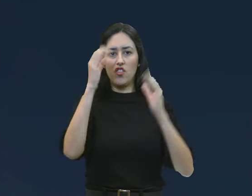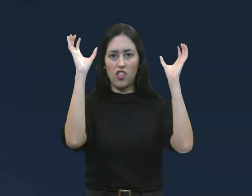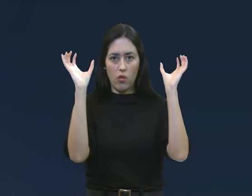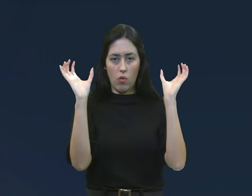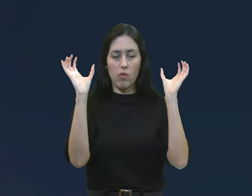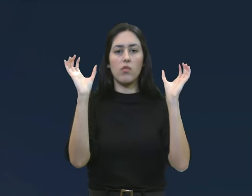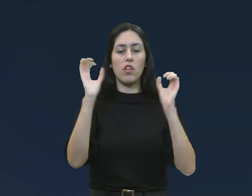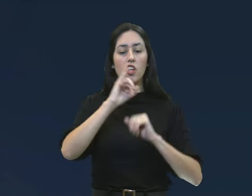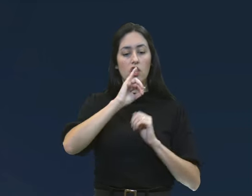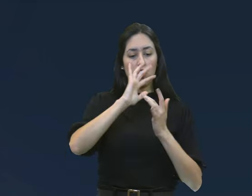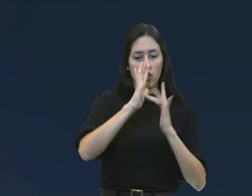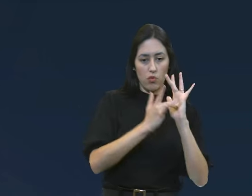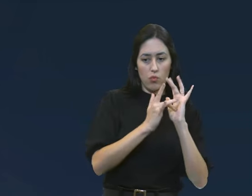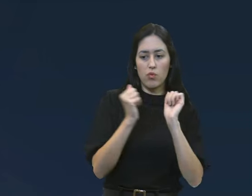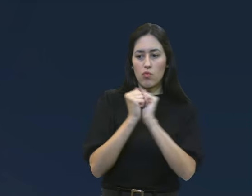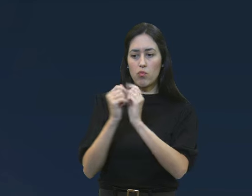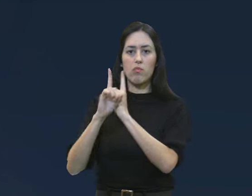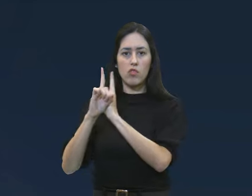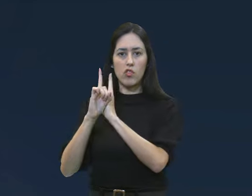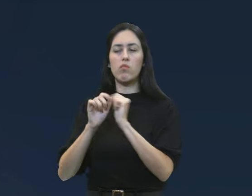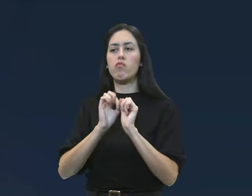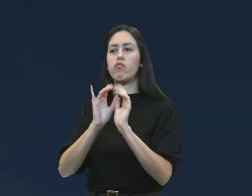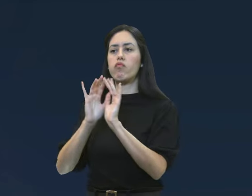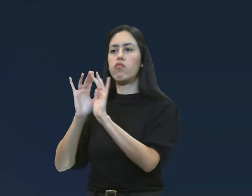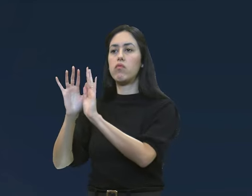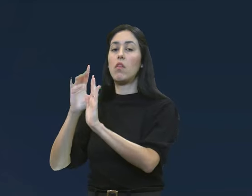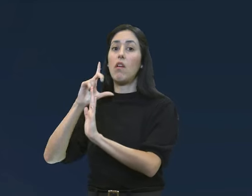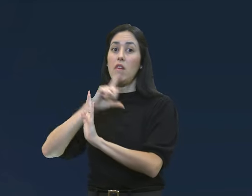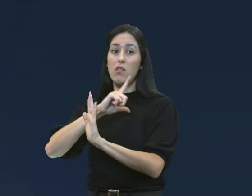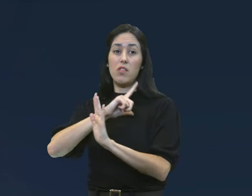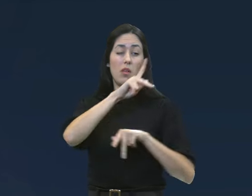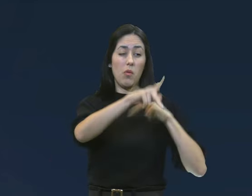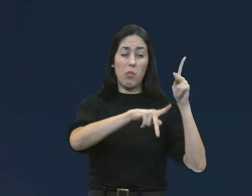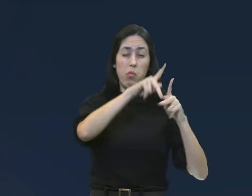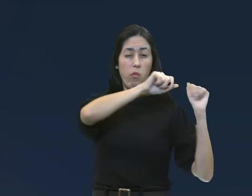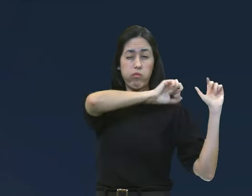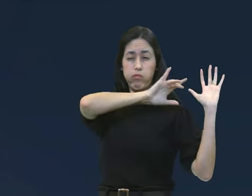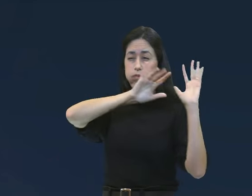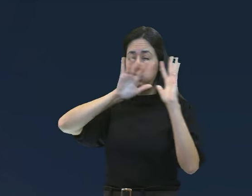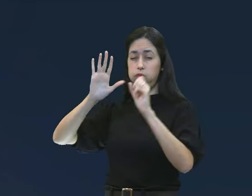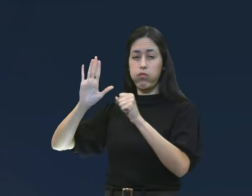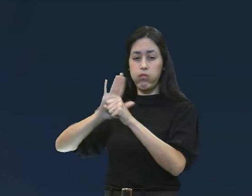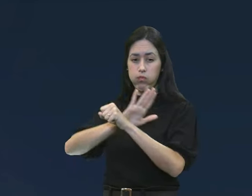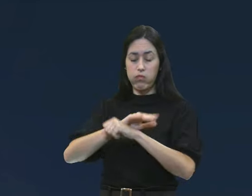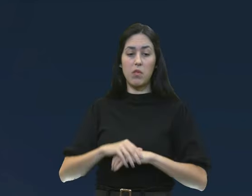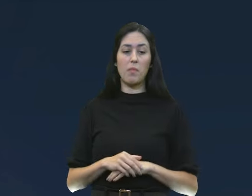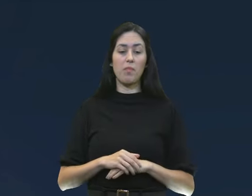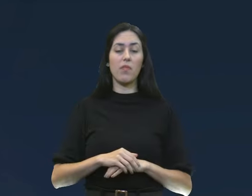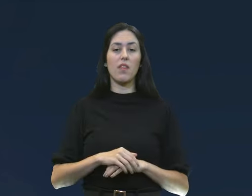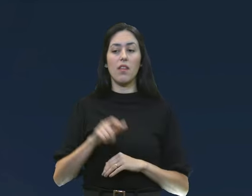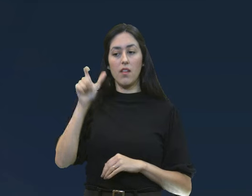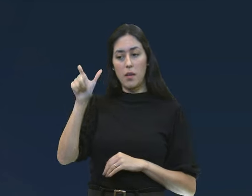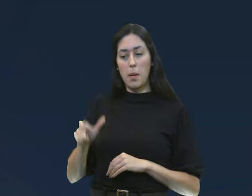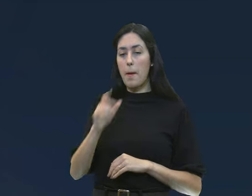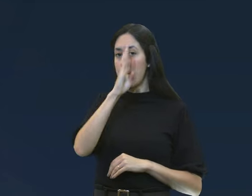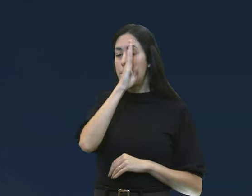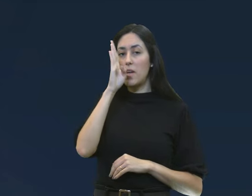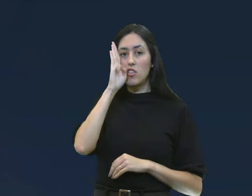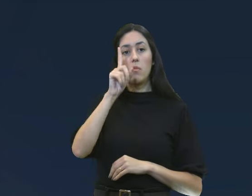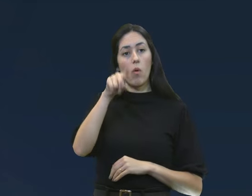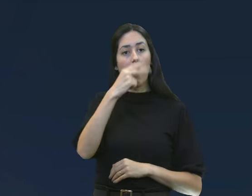juntamente com uma grande multidão, estavam agora saindo da cidade, o filho de Timeu, Bartimeu, que era